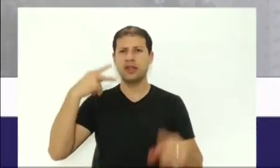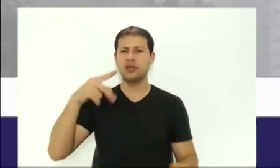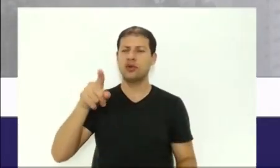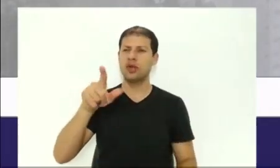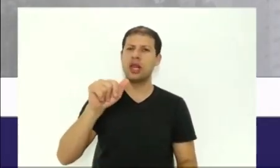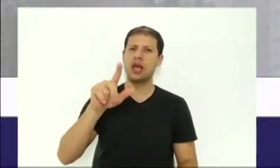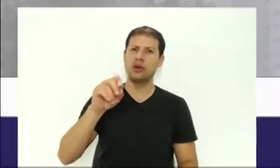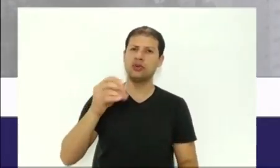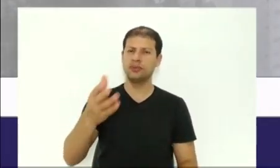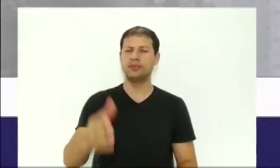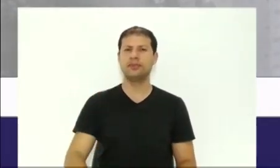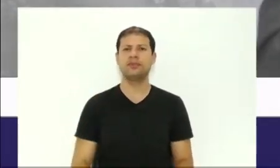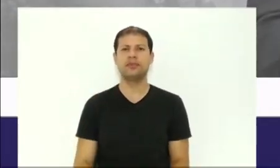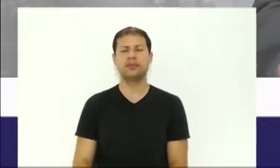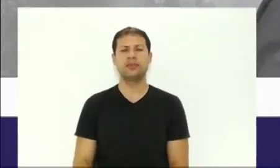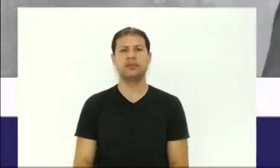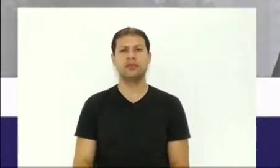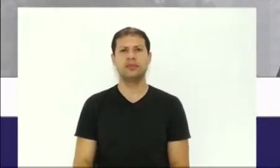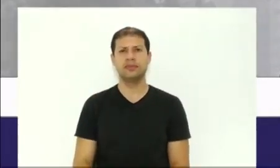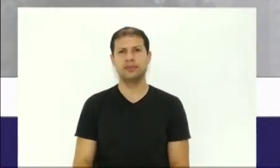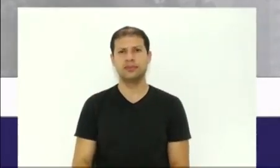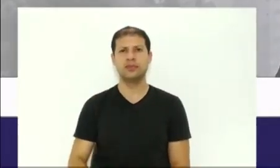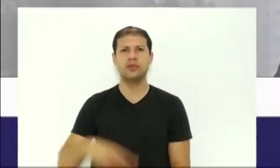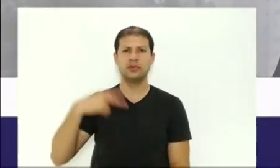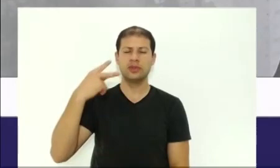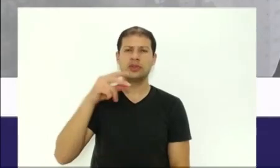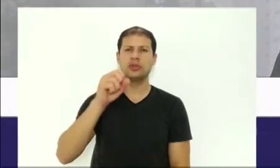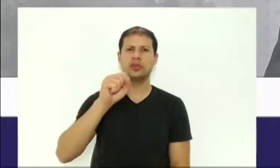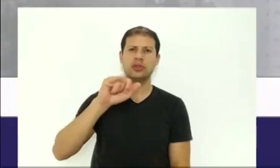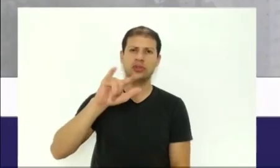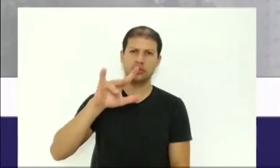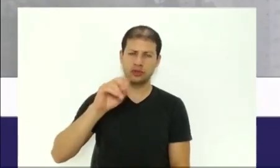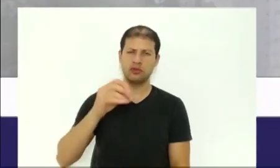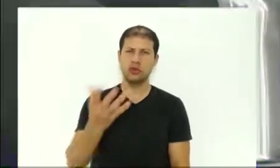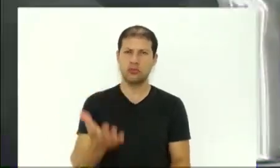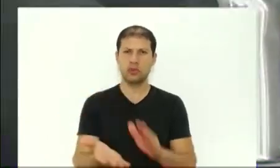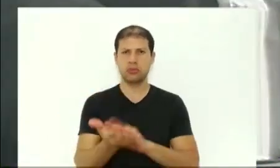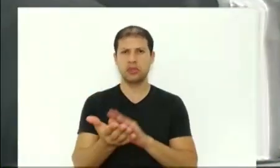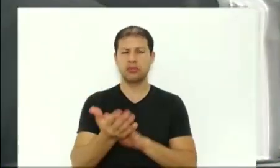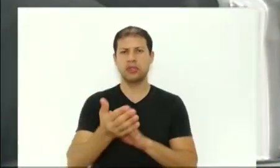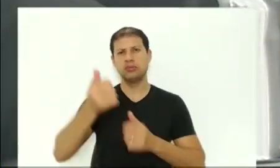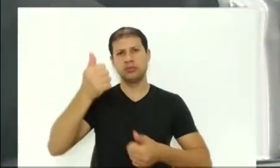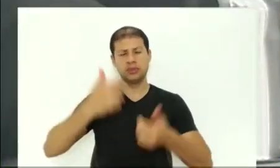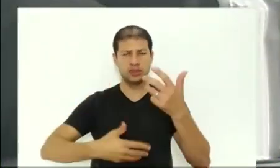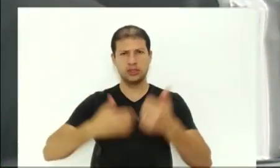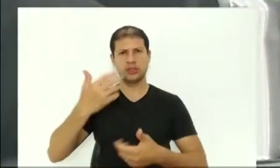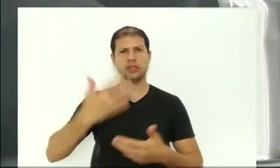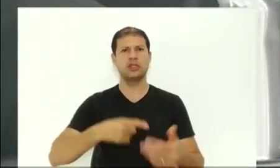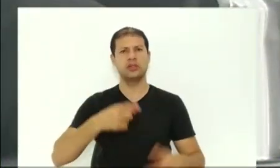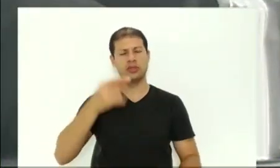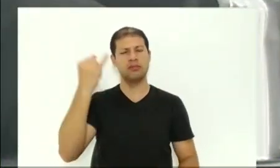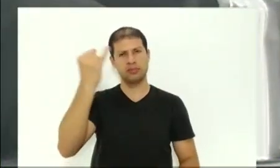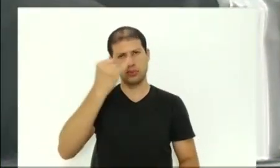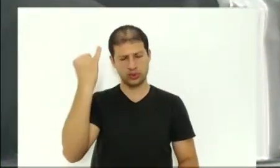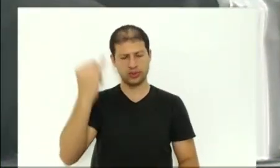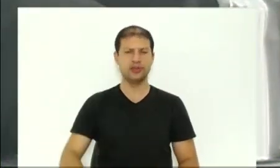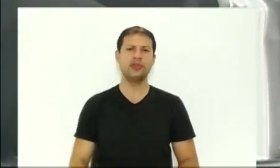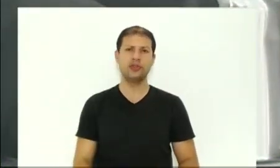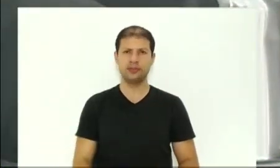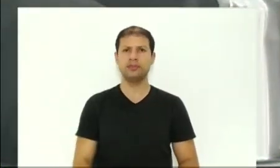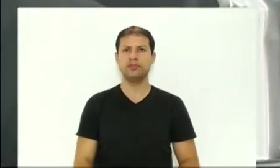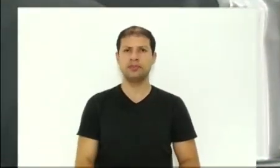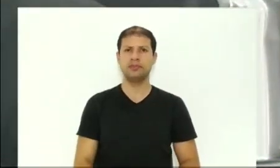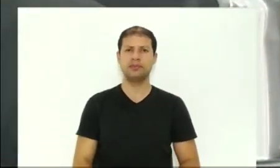não. Vereador Silvio, eu quero te dar os parabéns, viu? Essa explicação se faz importante, tá?